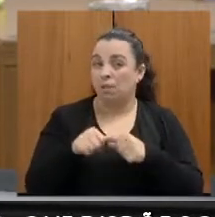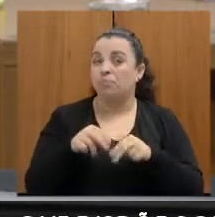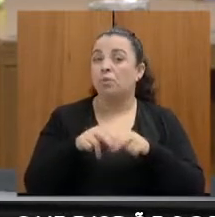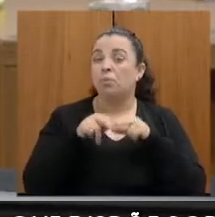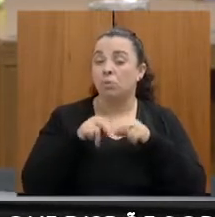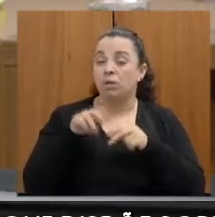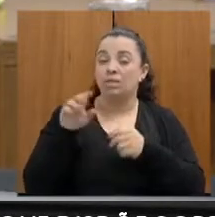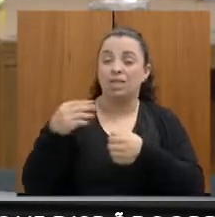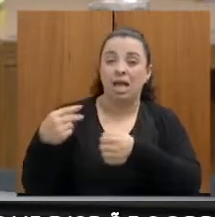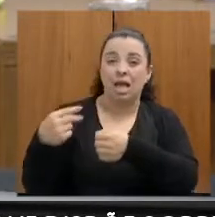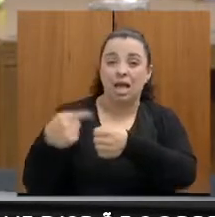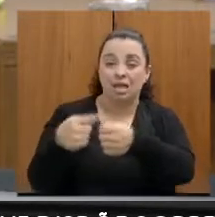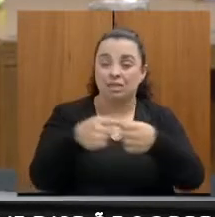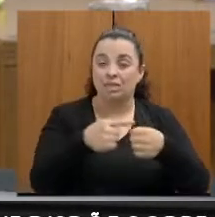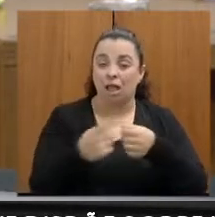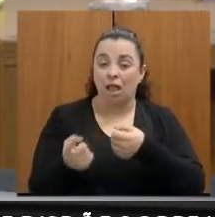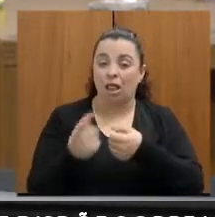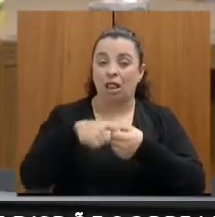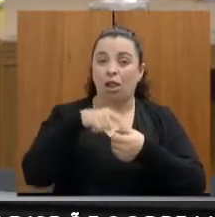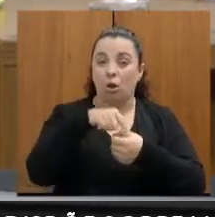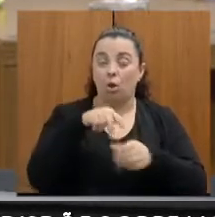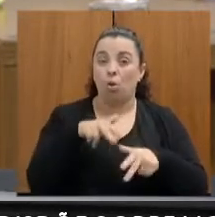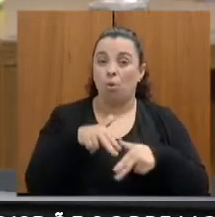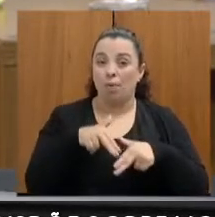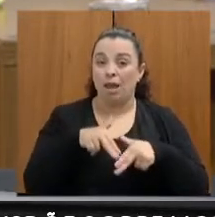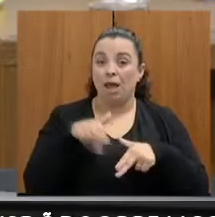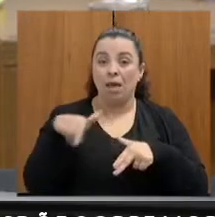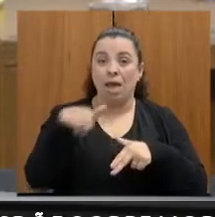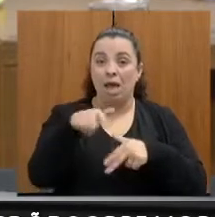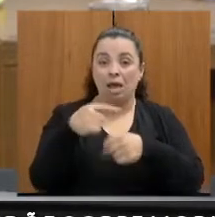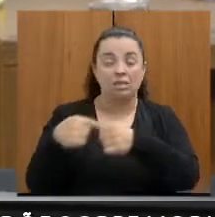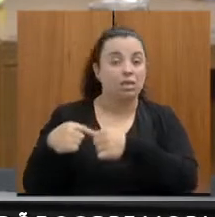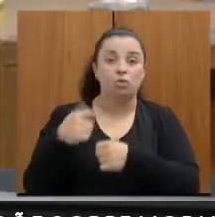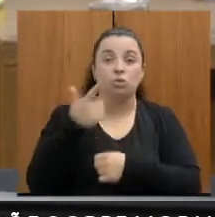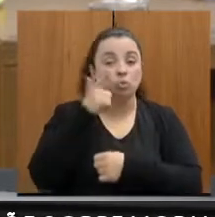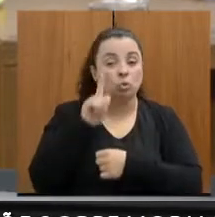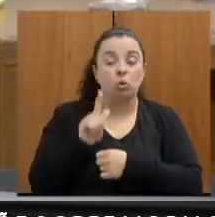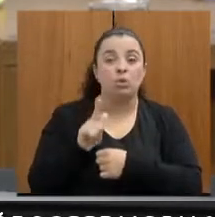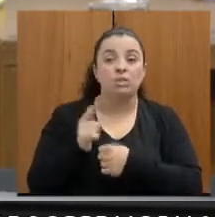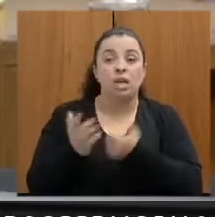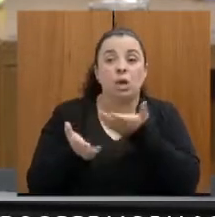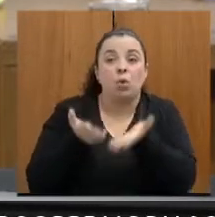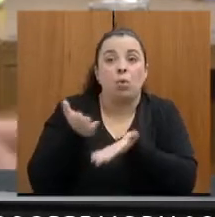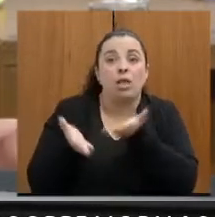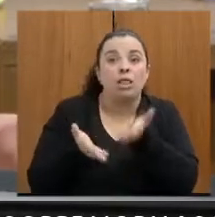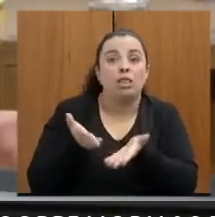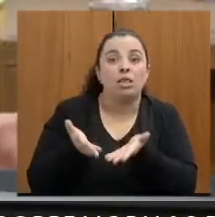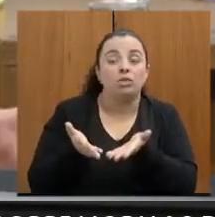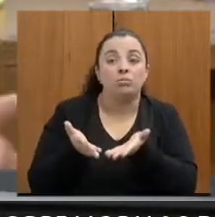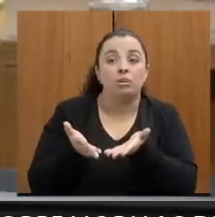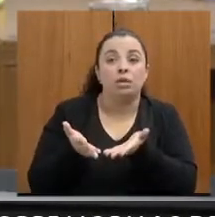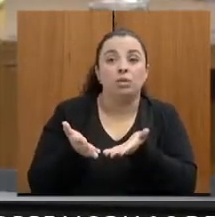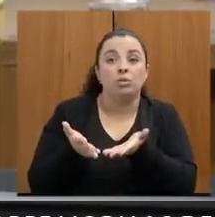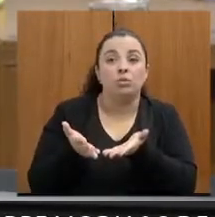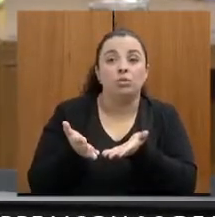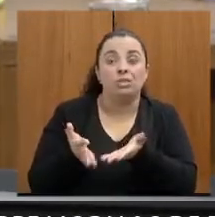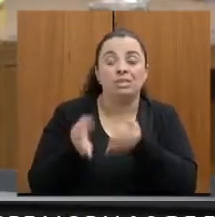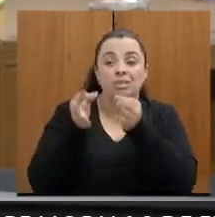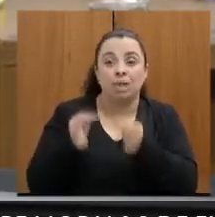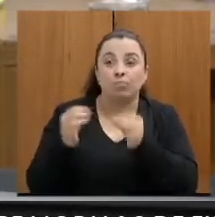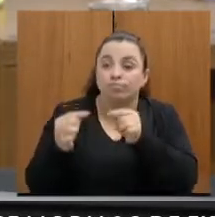vinculadas ao atendimento Uberaba não conseguem ter um atendimento a contente isso não é da responsabilidade